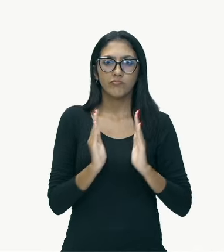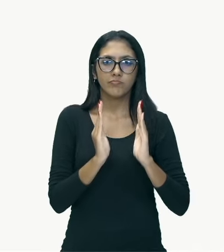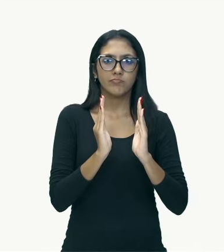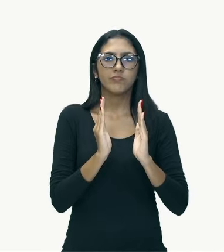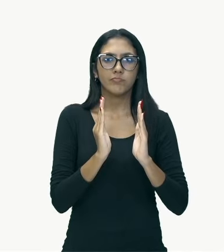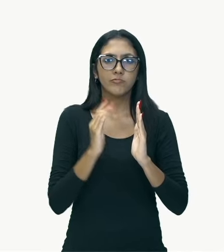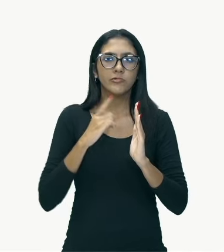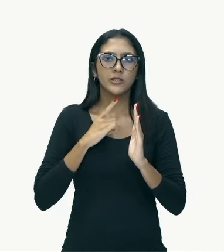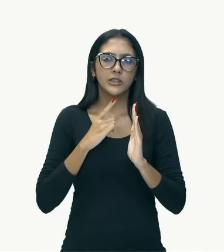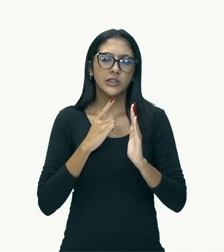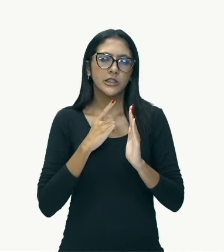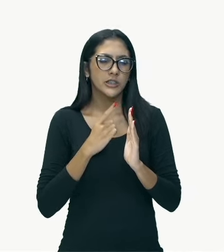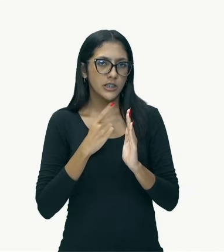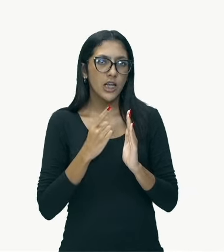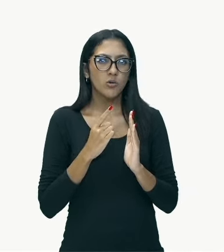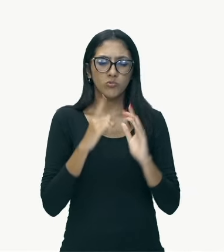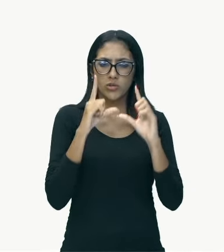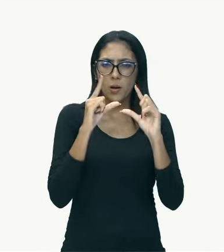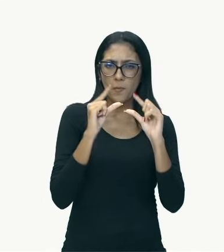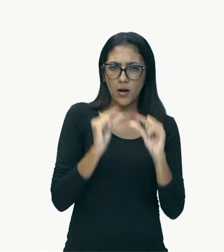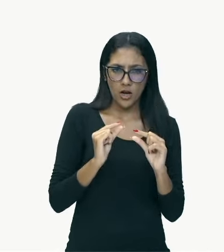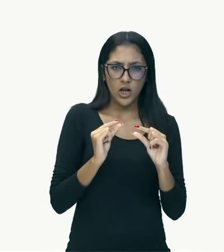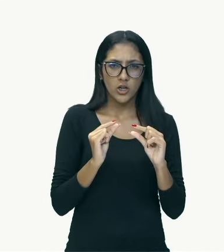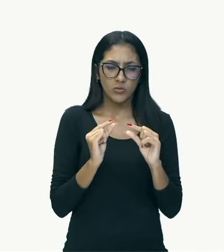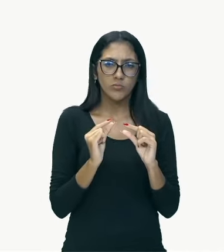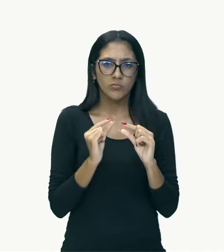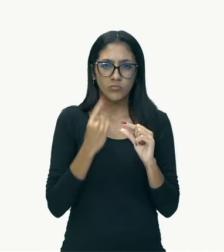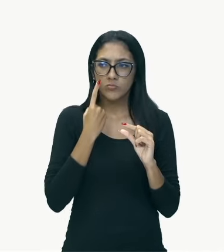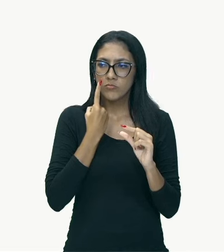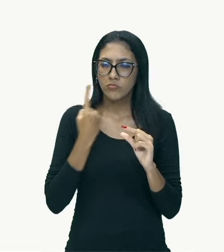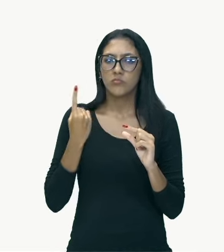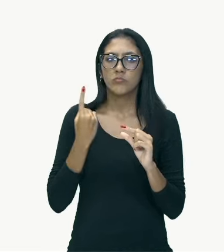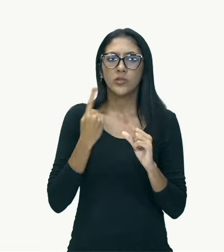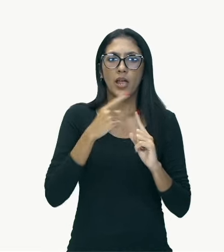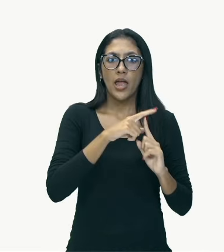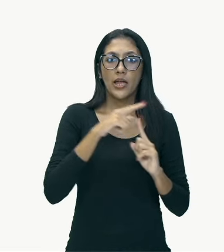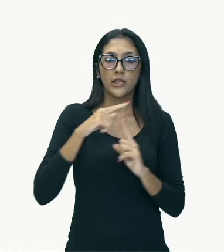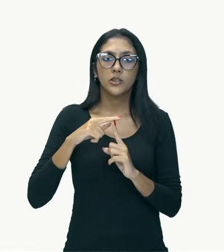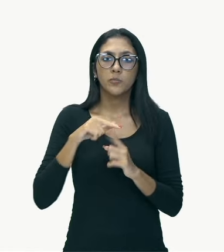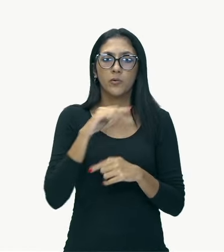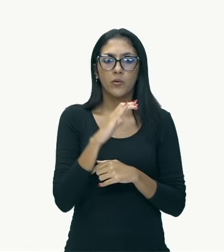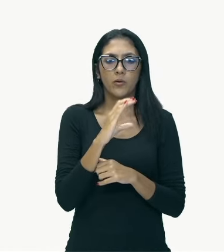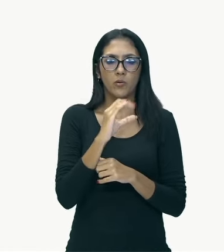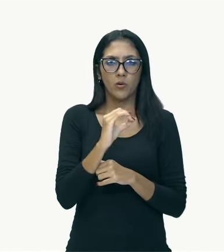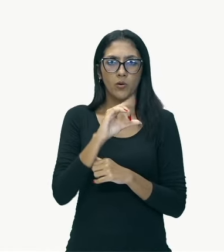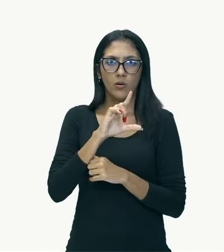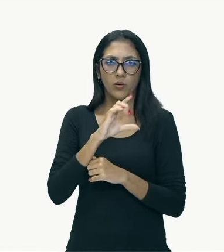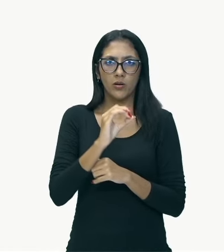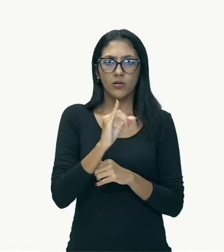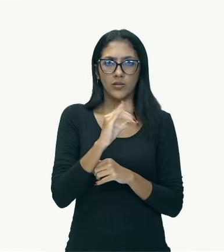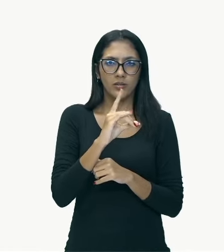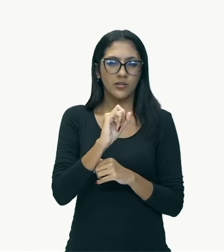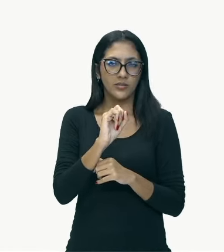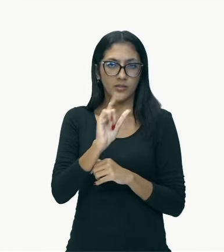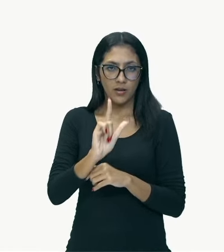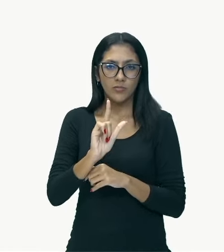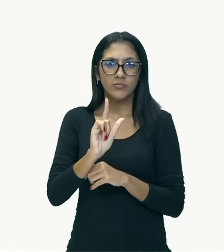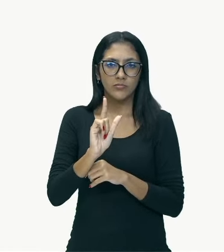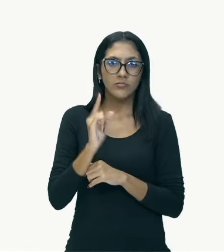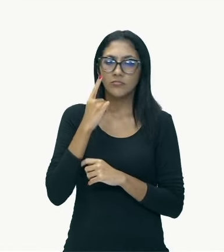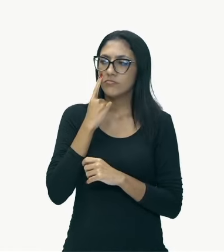1 a 1000 nanômetros, ela é classificada como uma solução coloidal. Observe